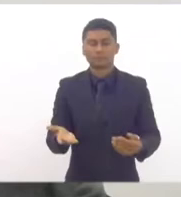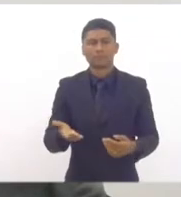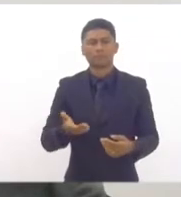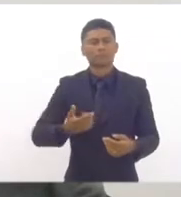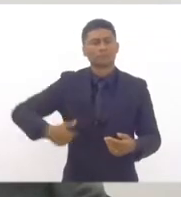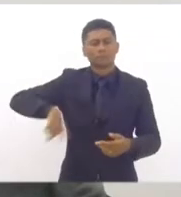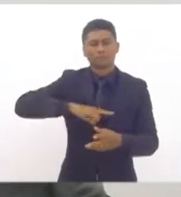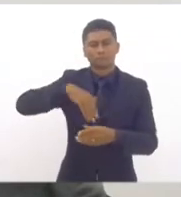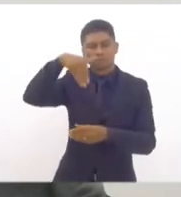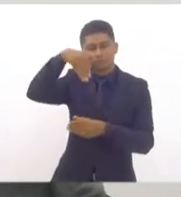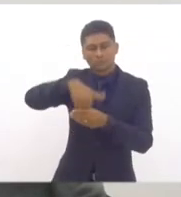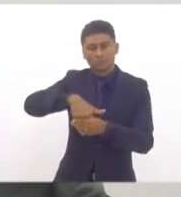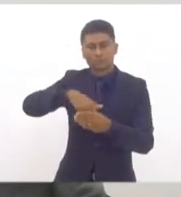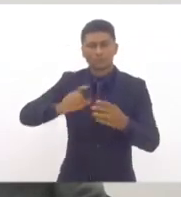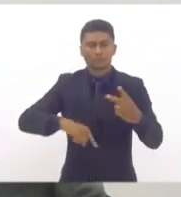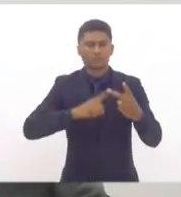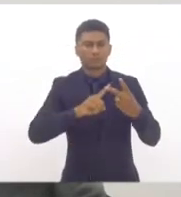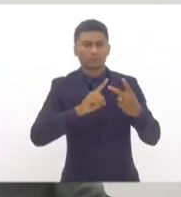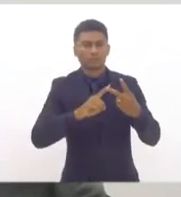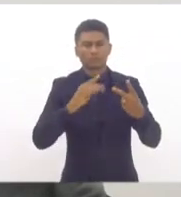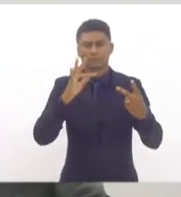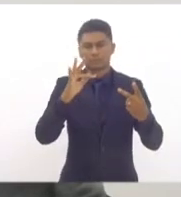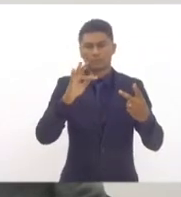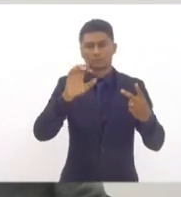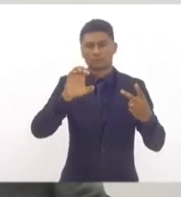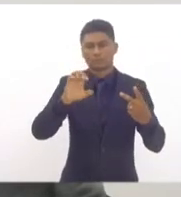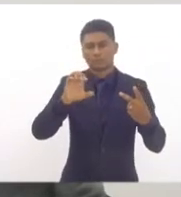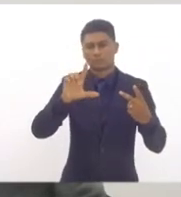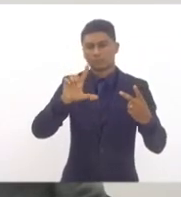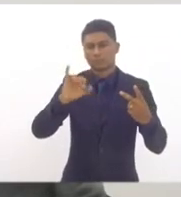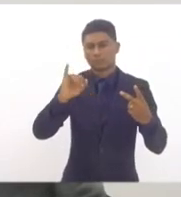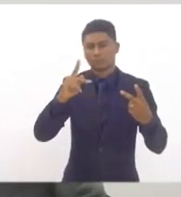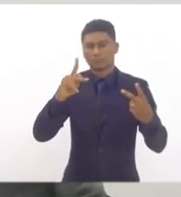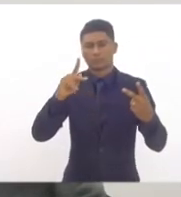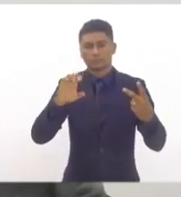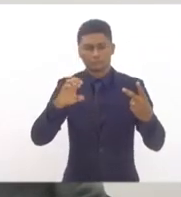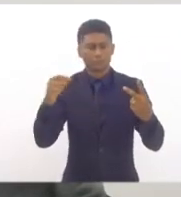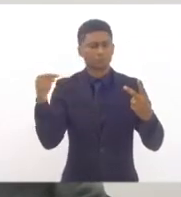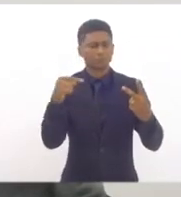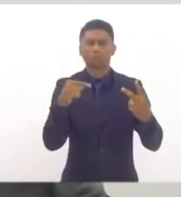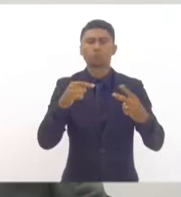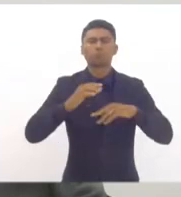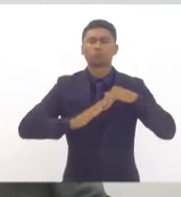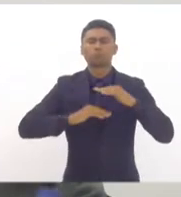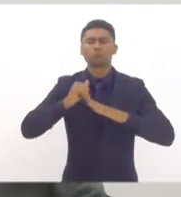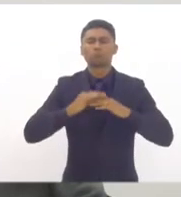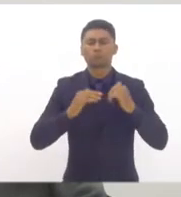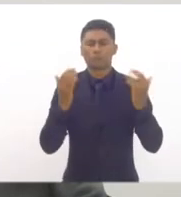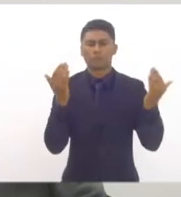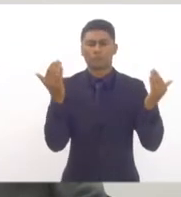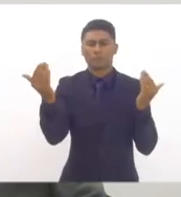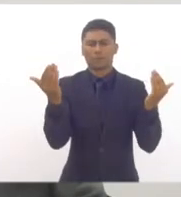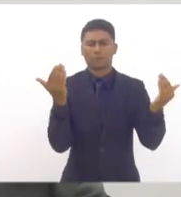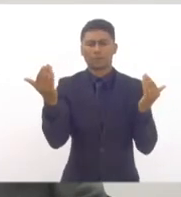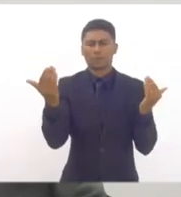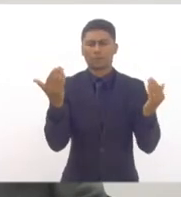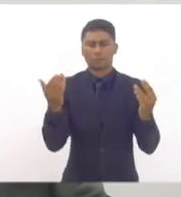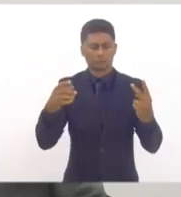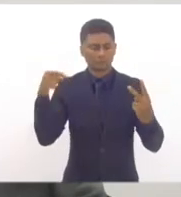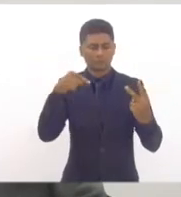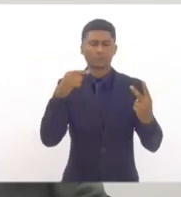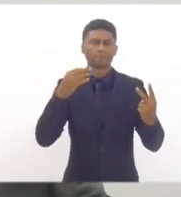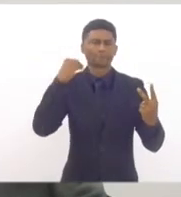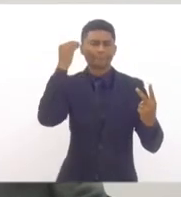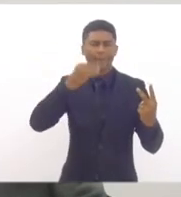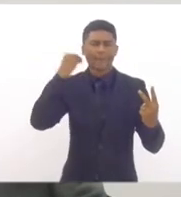segundo voto ao candidato Felipe Aist, que é psicólogo, que tem uma experiência vasta aí no